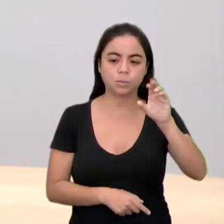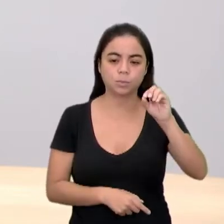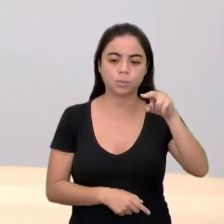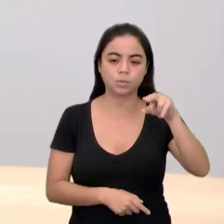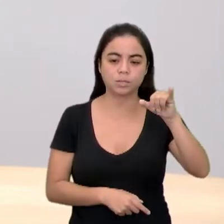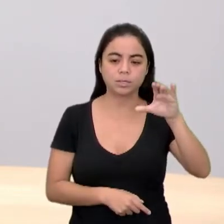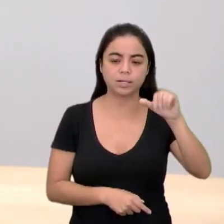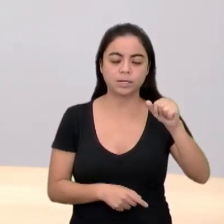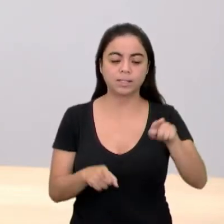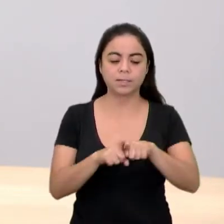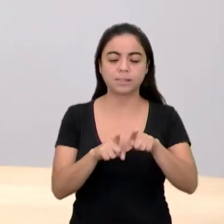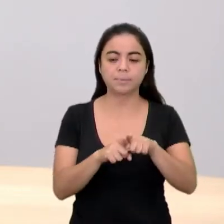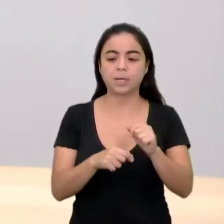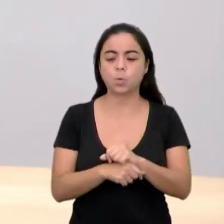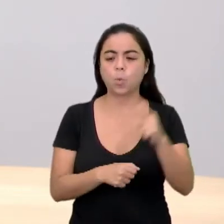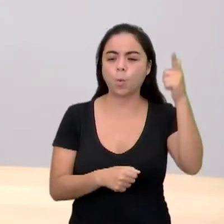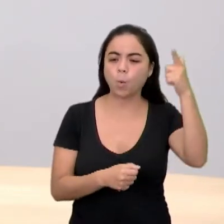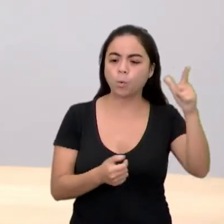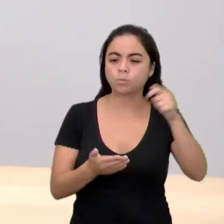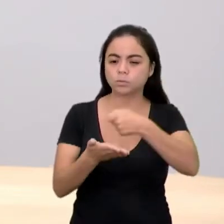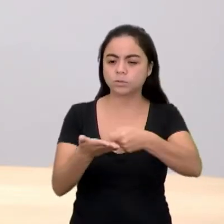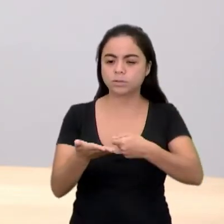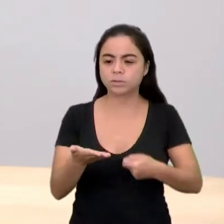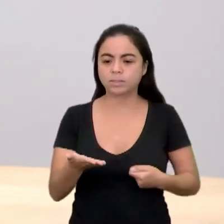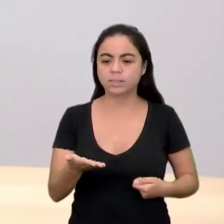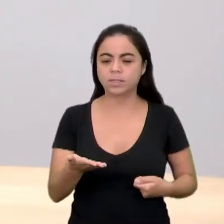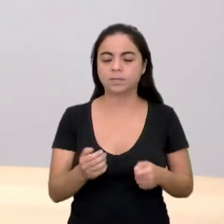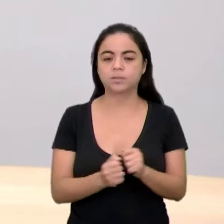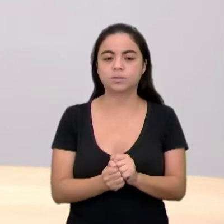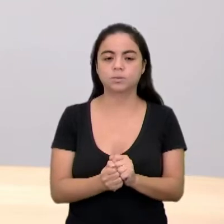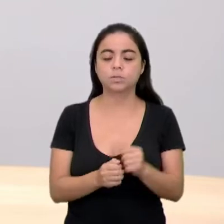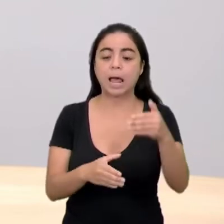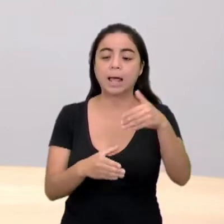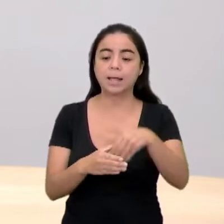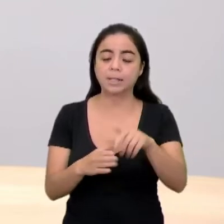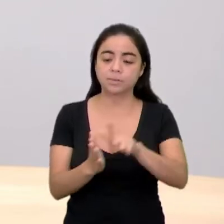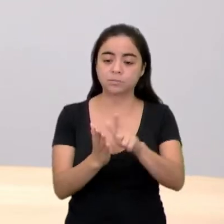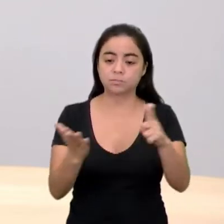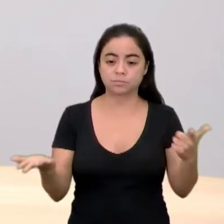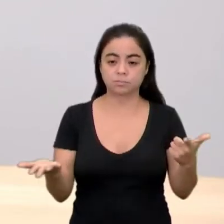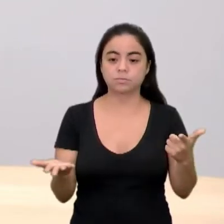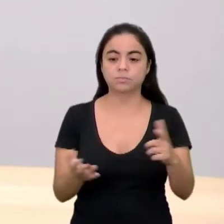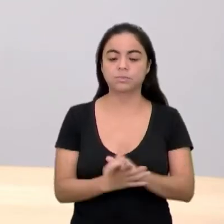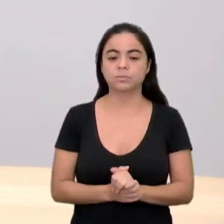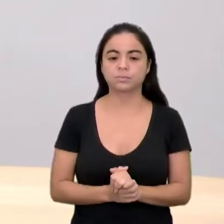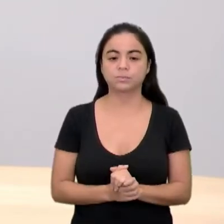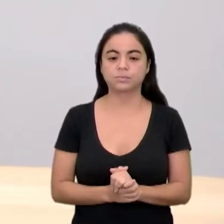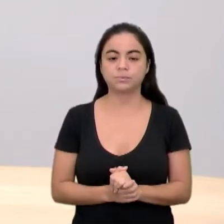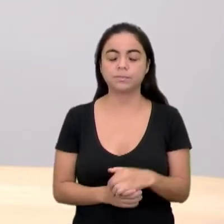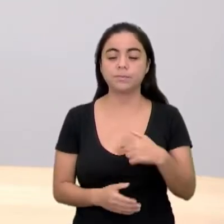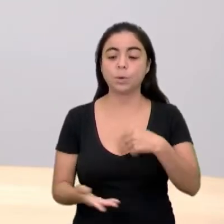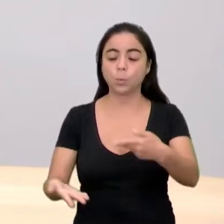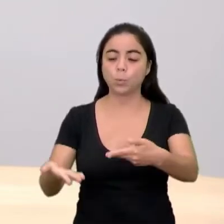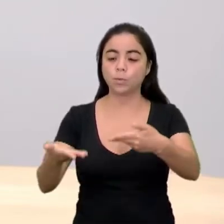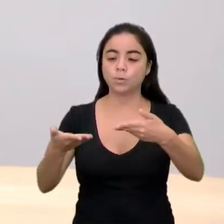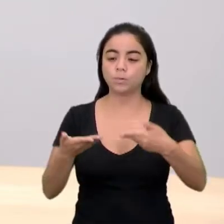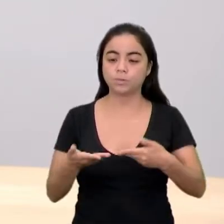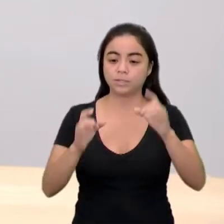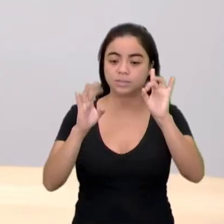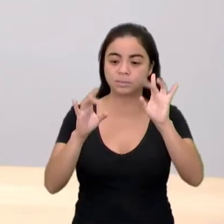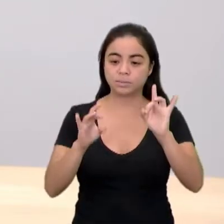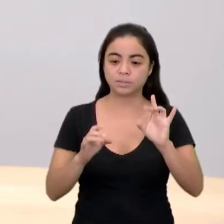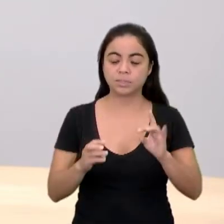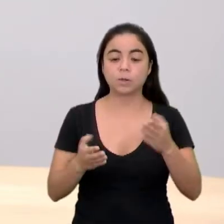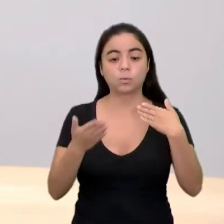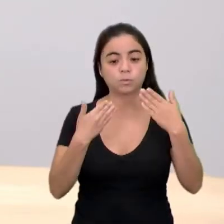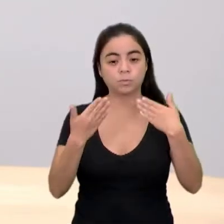trabalham a abordagem das notícias e dos fatos dentro do próprio veículo de comunicação. E eu trouxe um convidado especial hoje, que vai falar com a gente